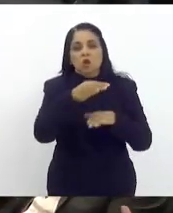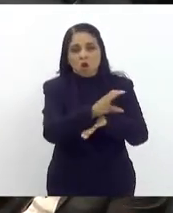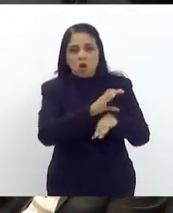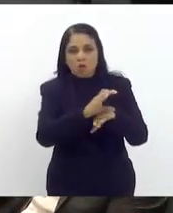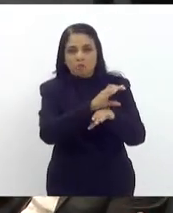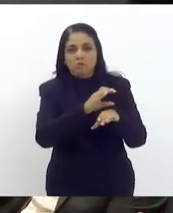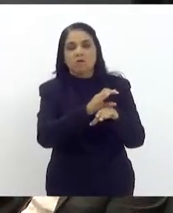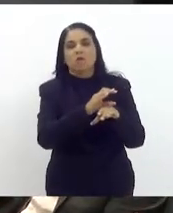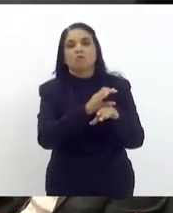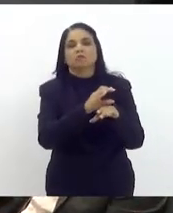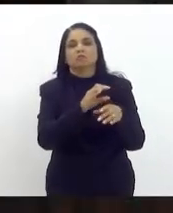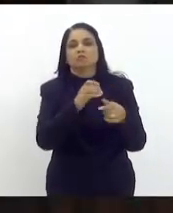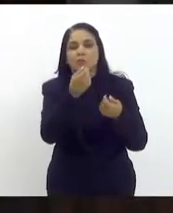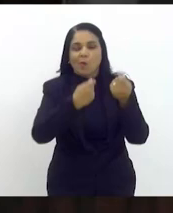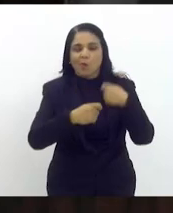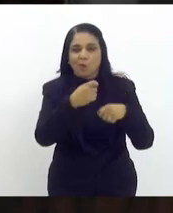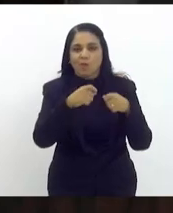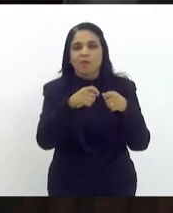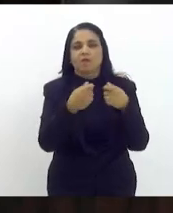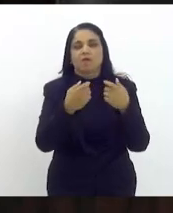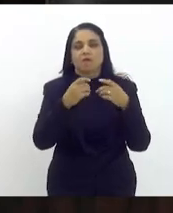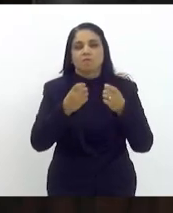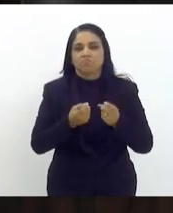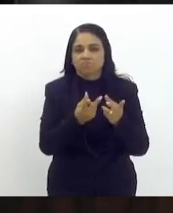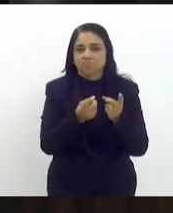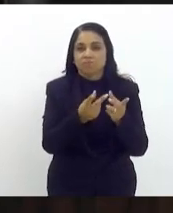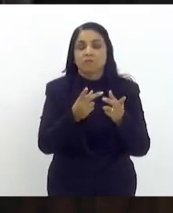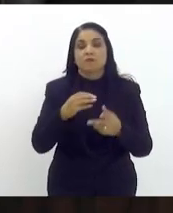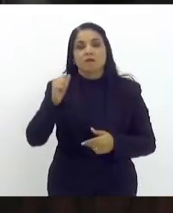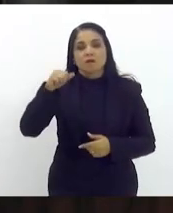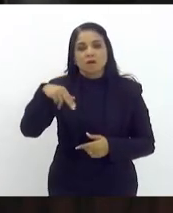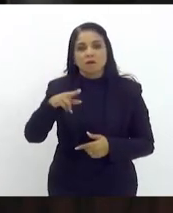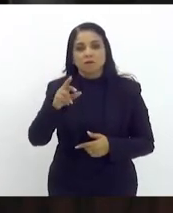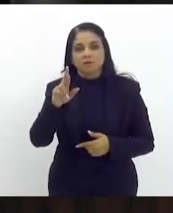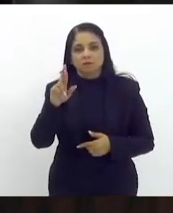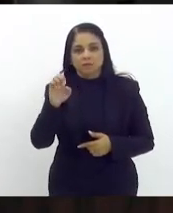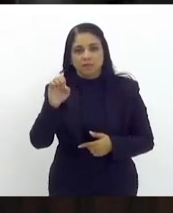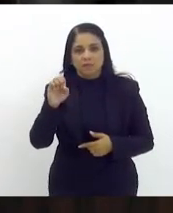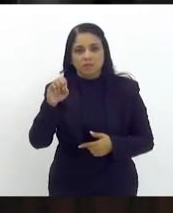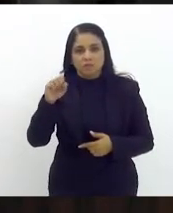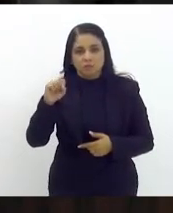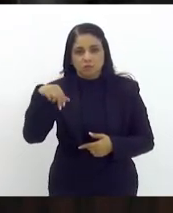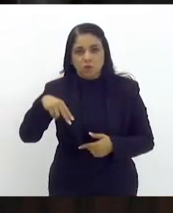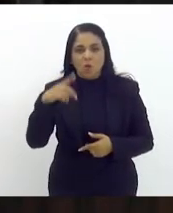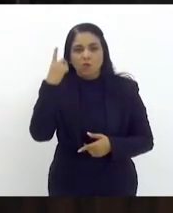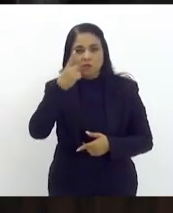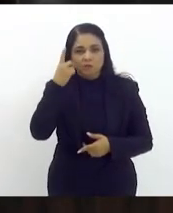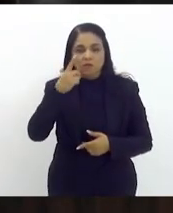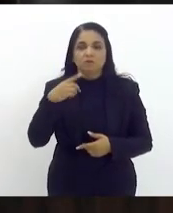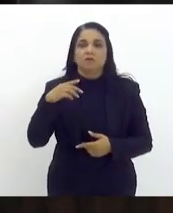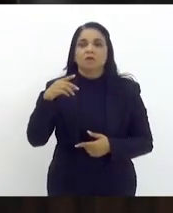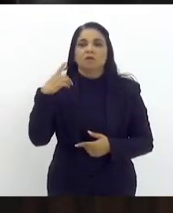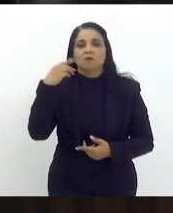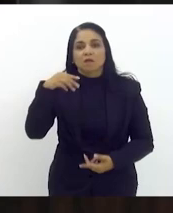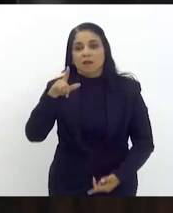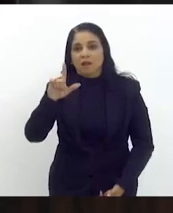economia indústria e comércio deputado Anderson Moraes deputado Daniel Liberon